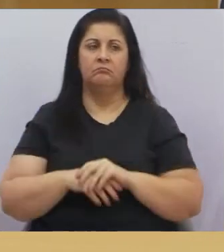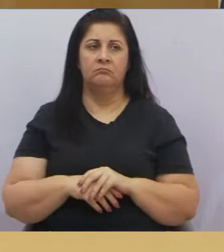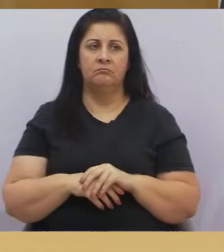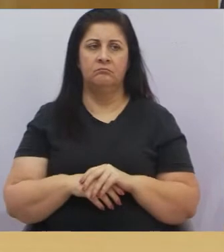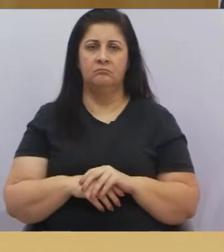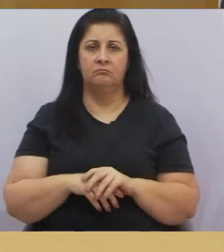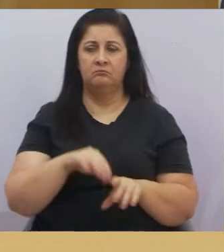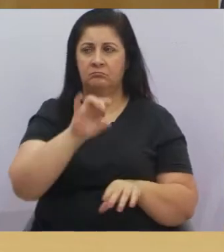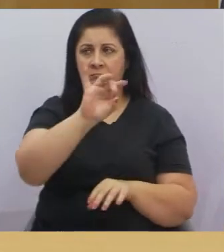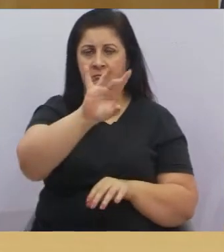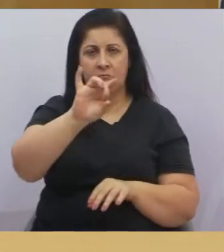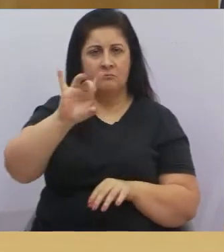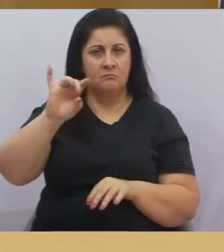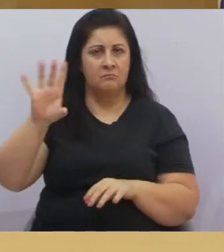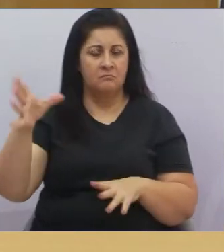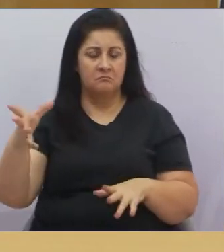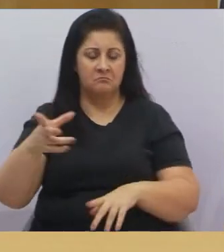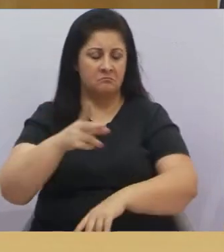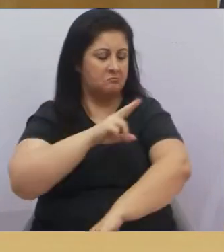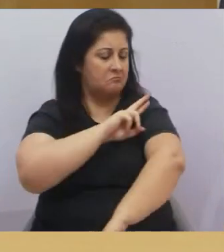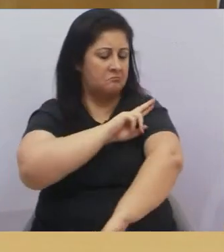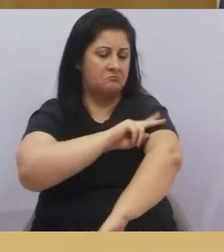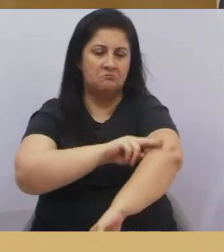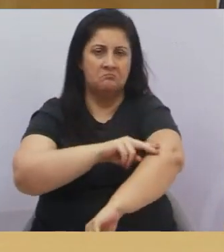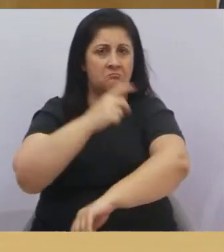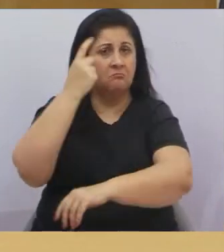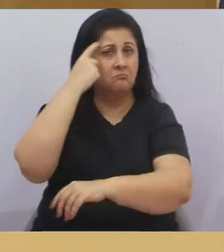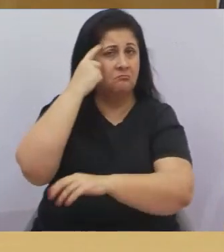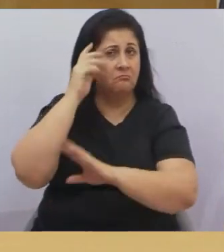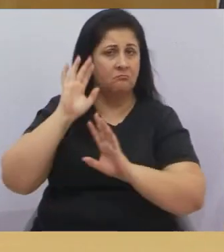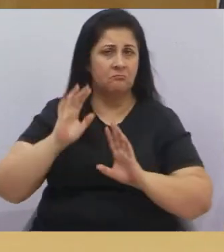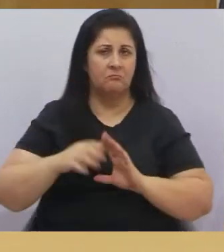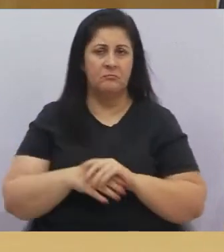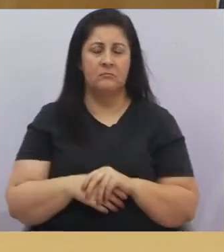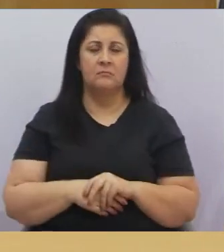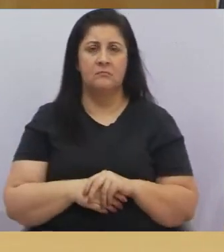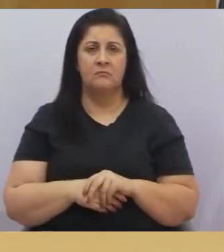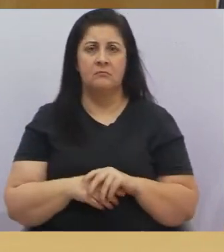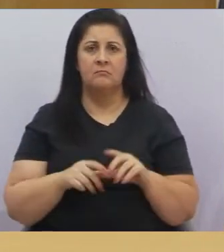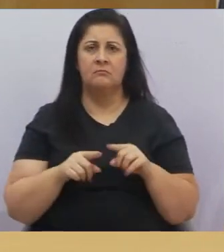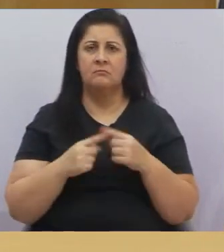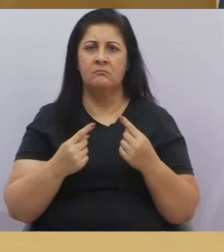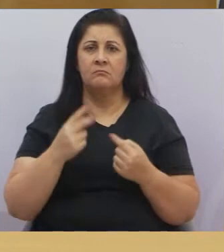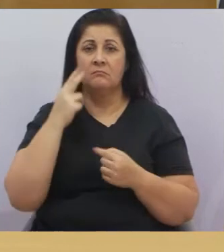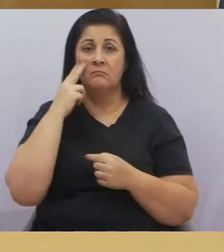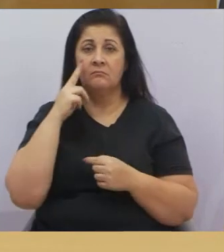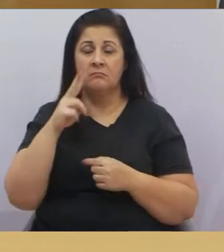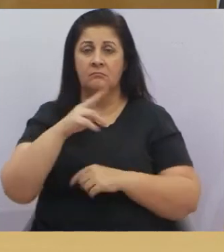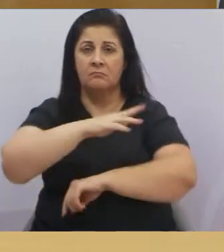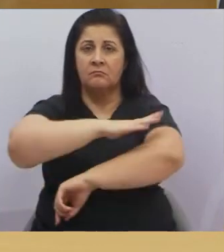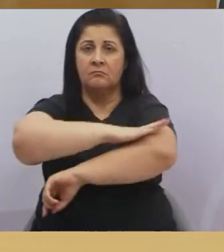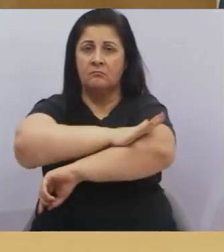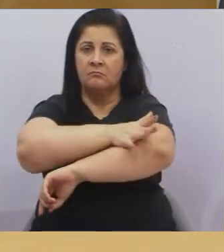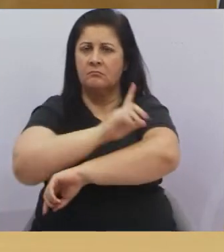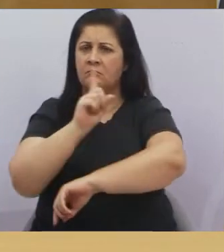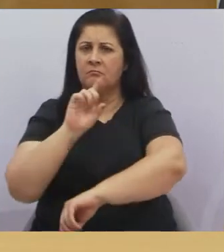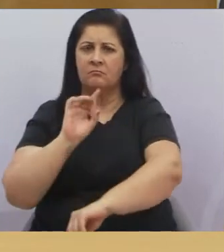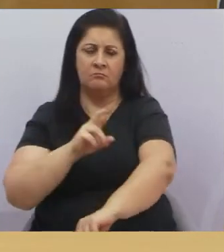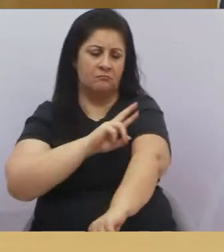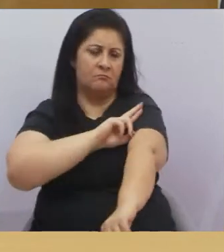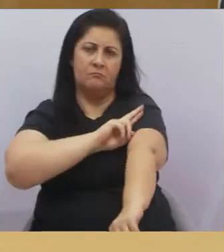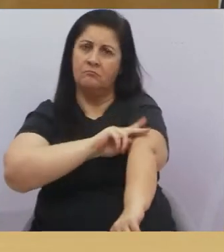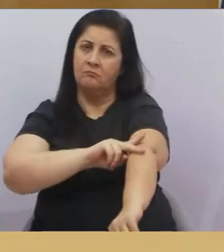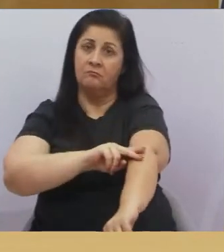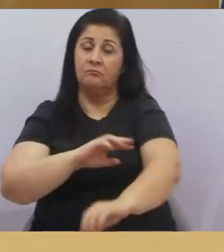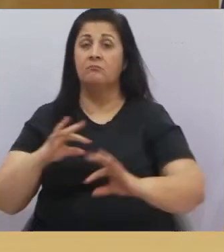as pessoas, desde a sua cor até a sua forma de pensar. Só que a gente vê o preconceito não somente na cor, a gente vê o preconceito em todos